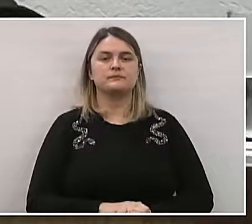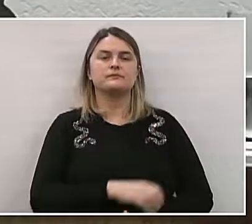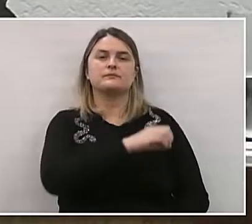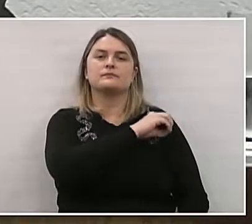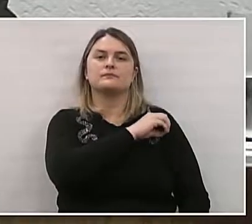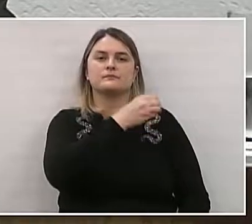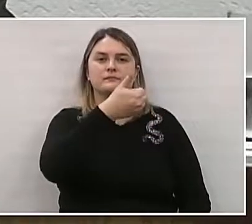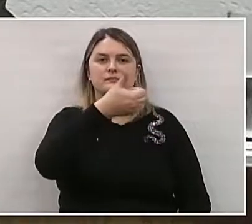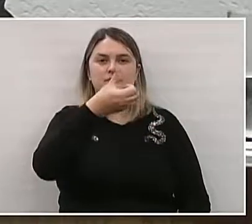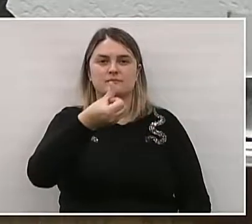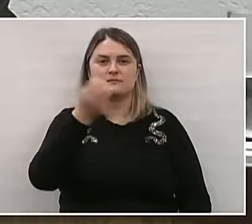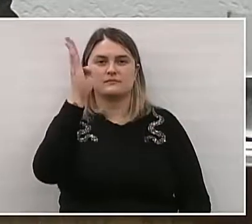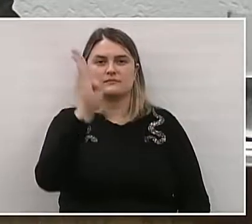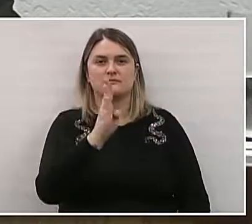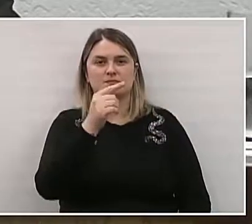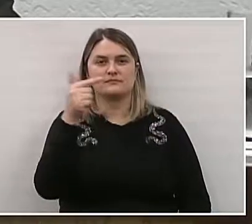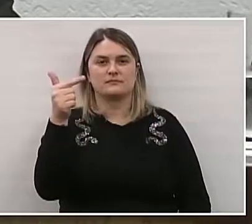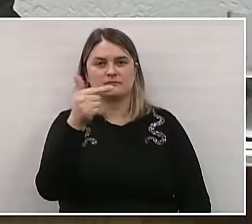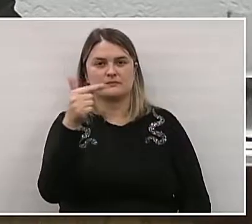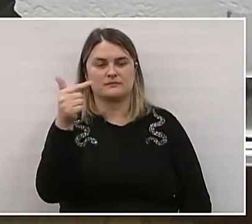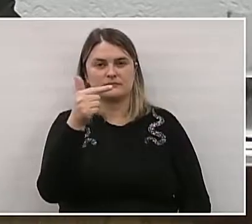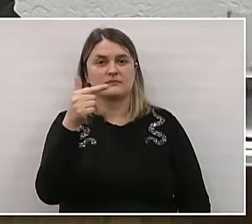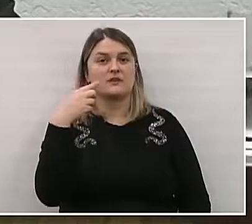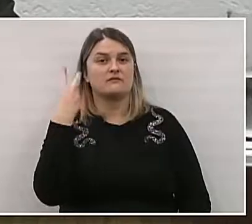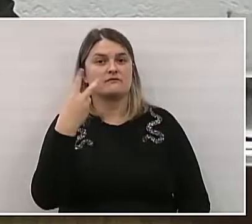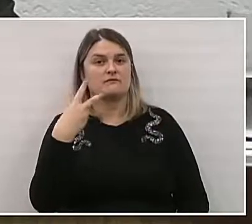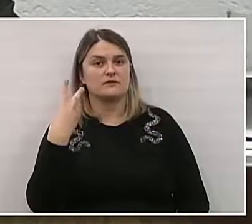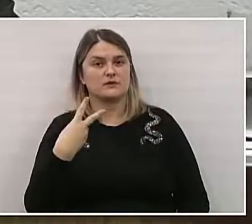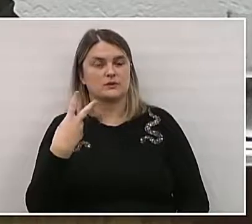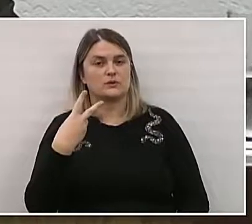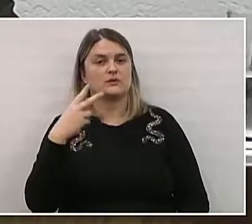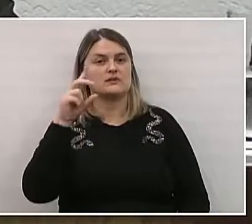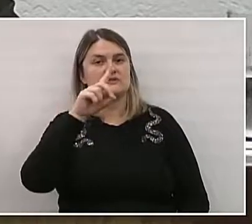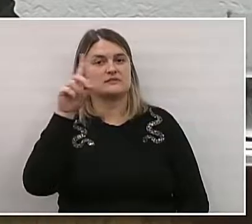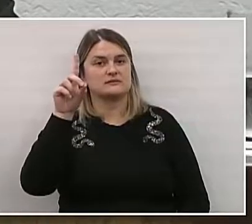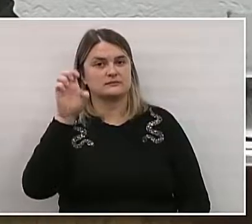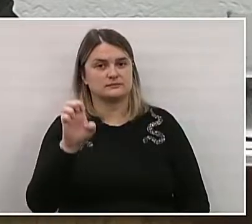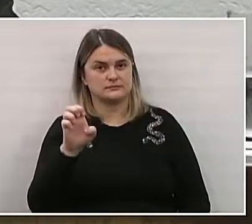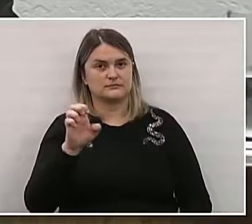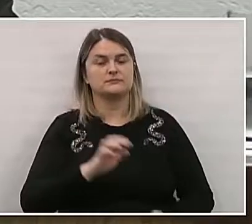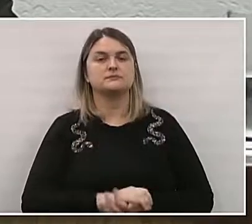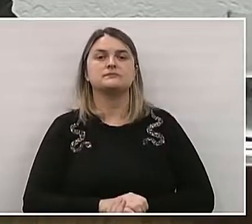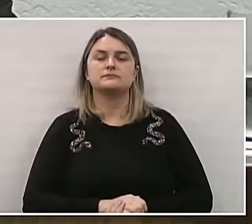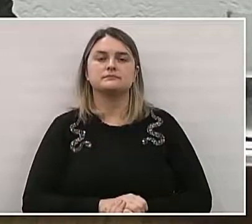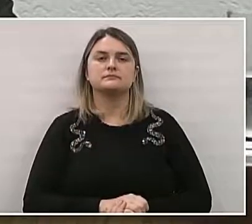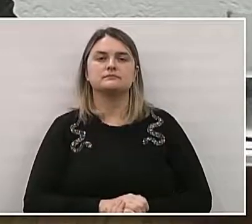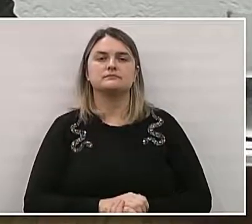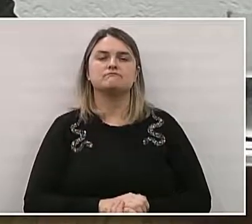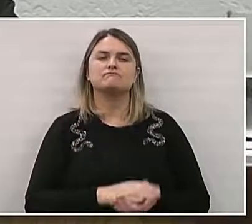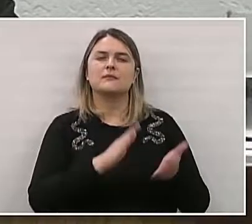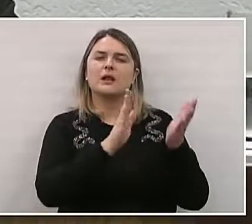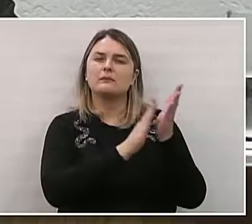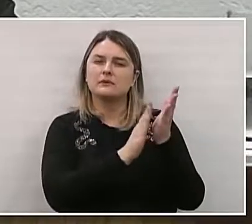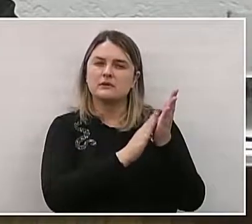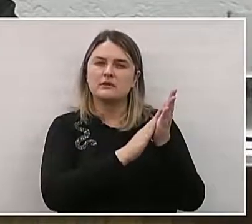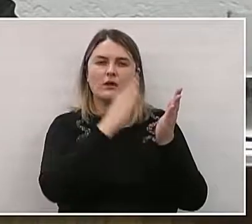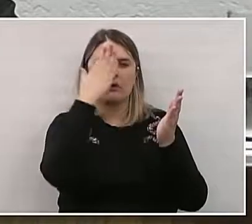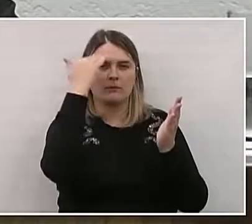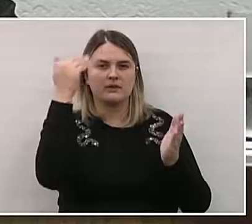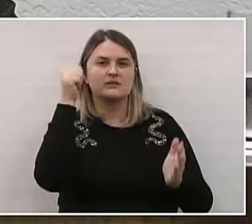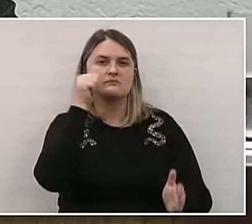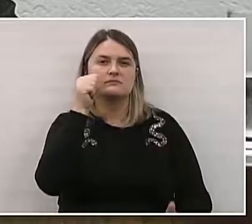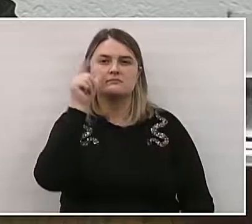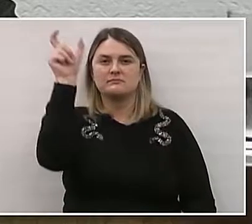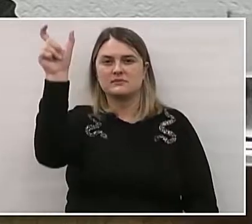Número 16 de 2022, do vereador José Pedro Valk. Um voto de aplausos para a